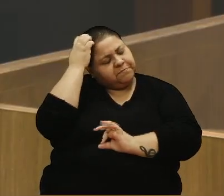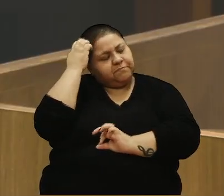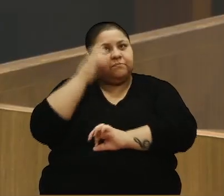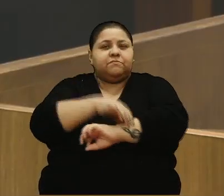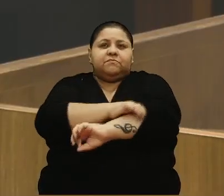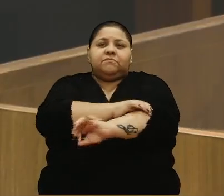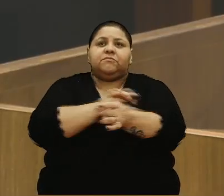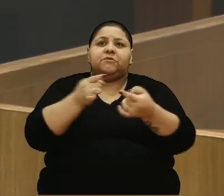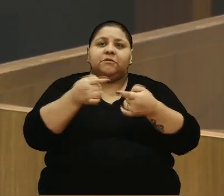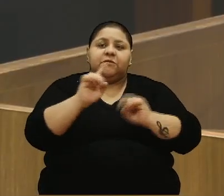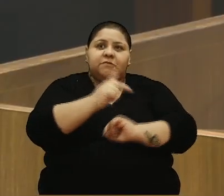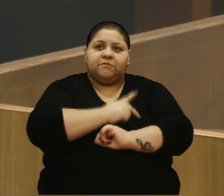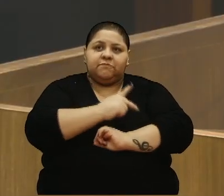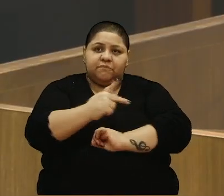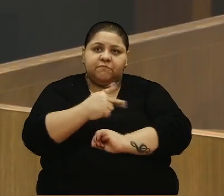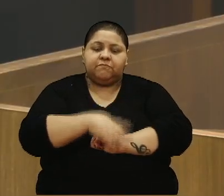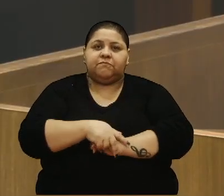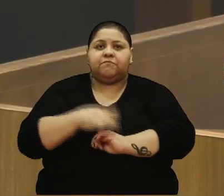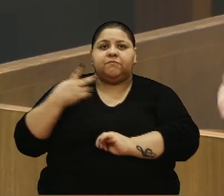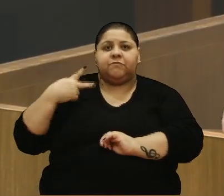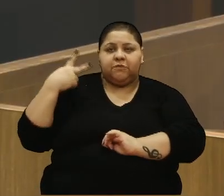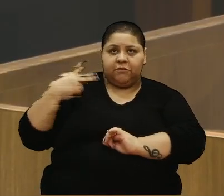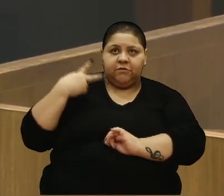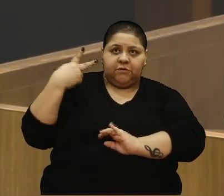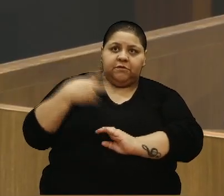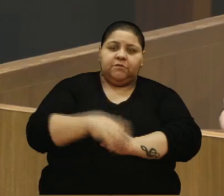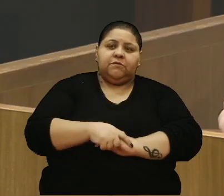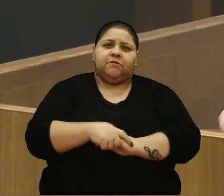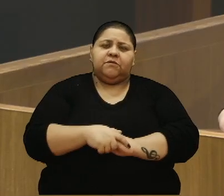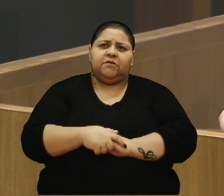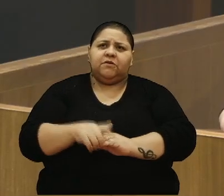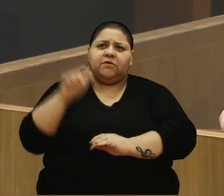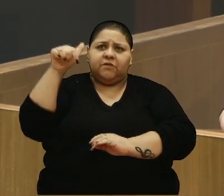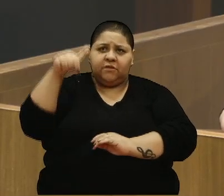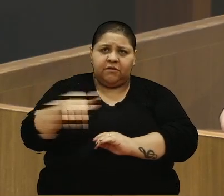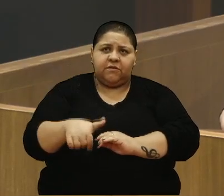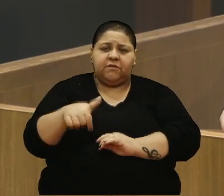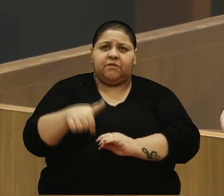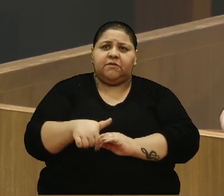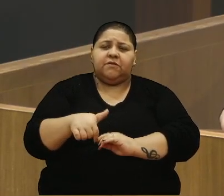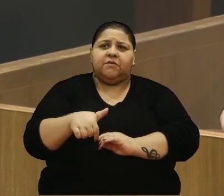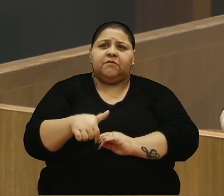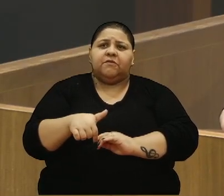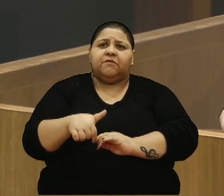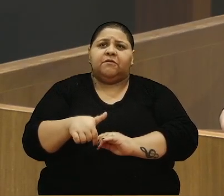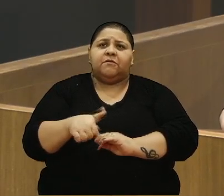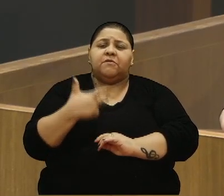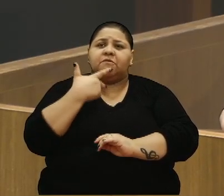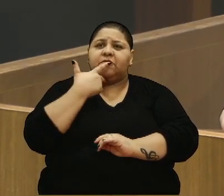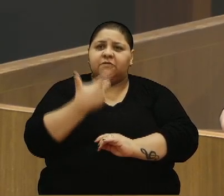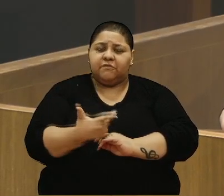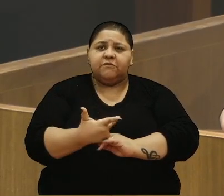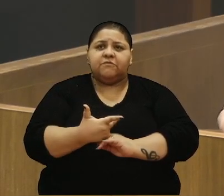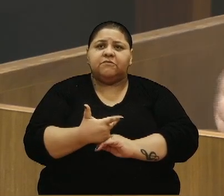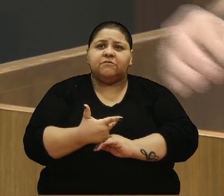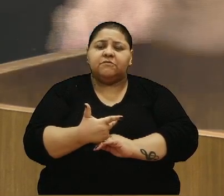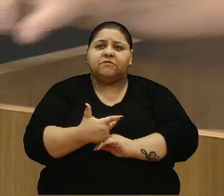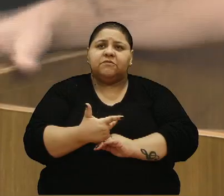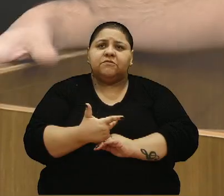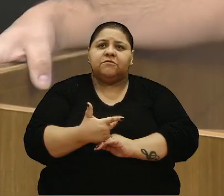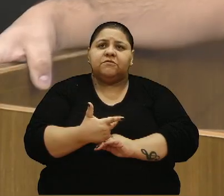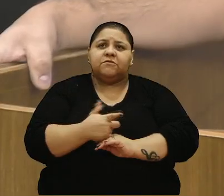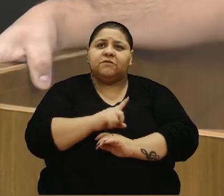Mas, presidente, colegas vereadores, eu venho nessa tribuna aqui para fazer uma fala, né? Não